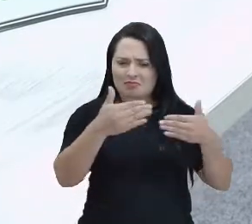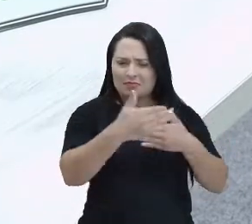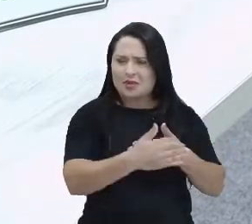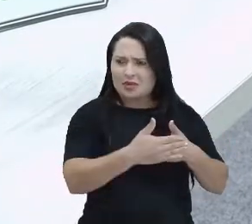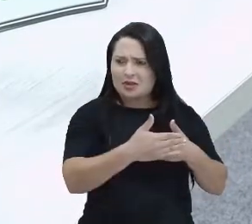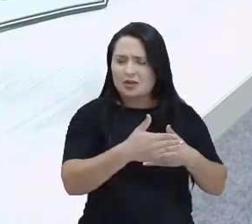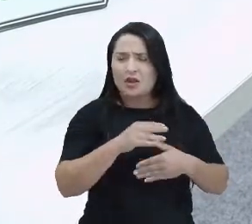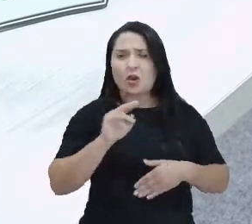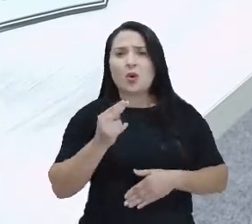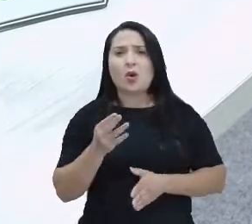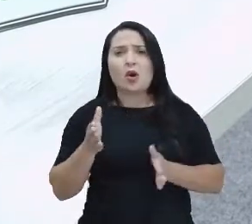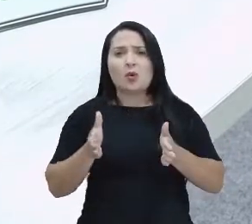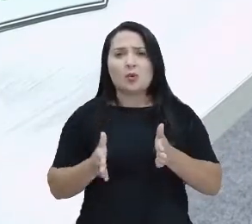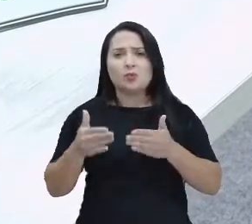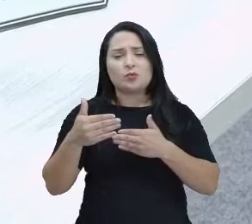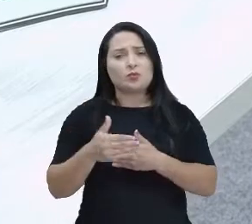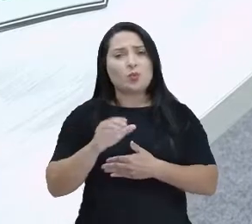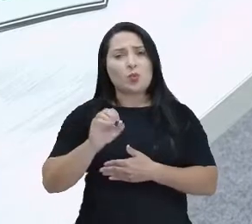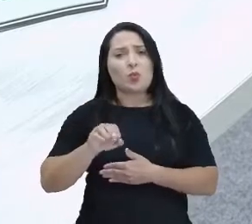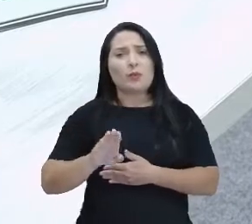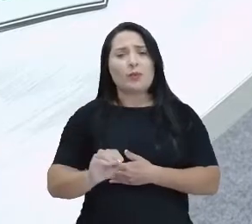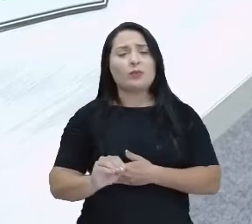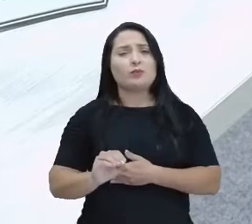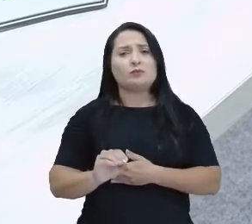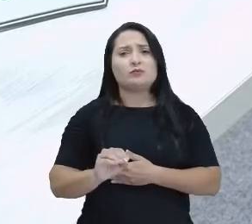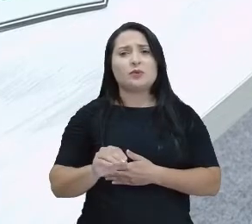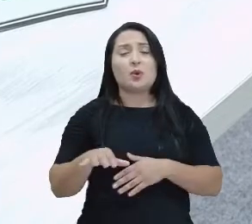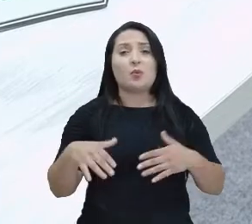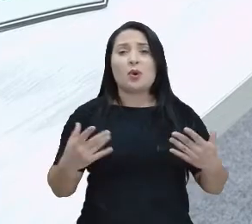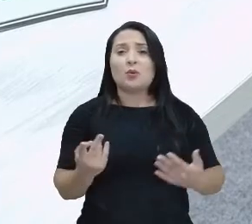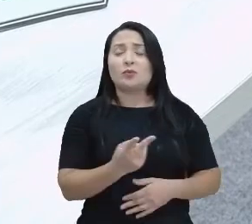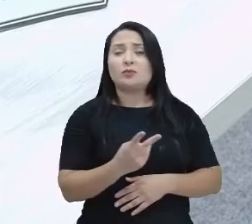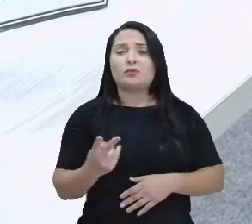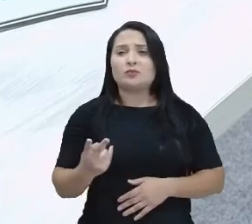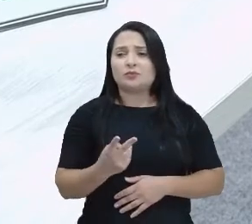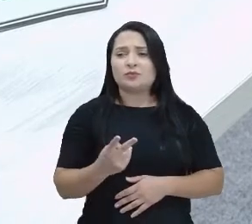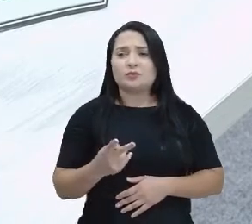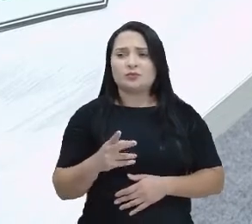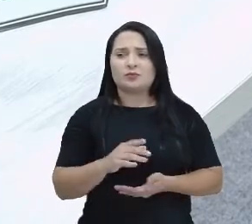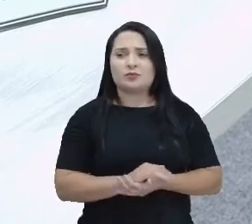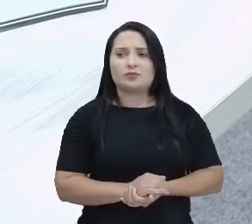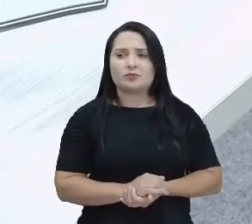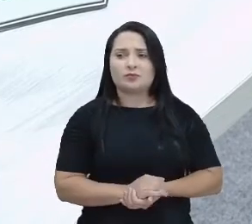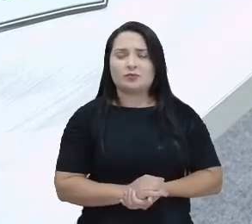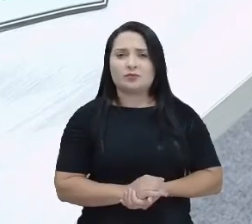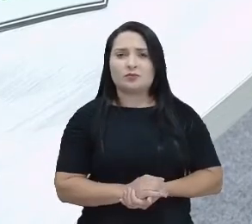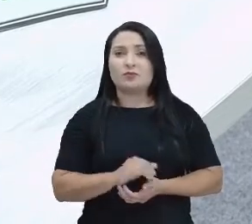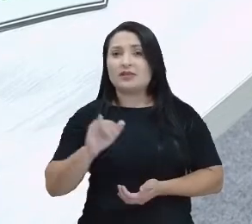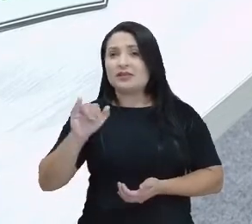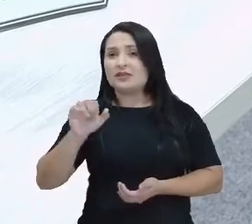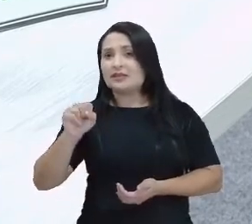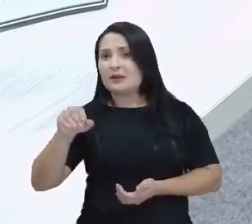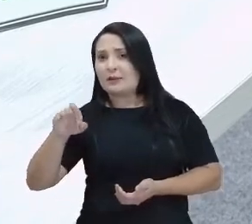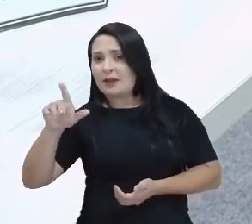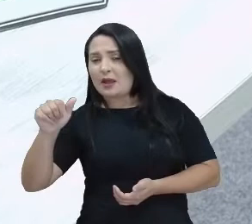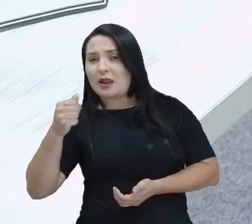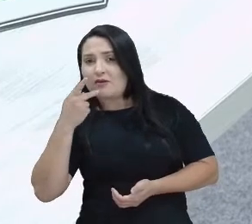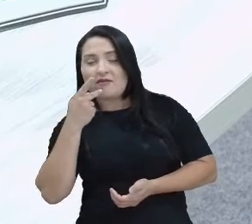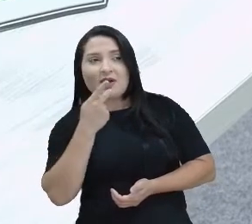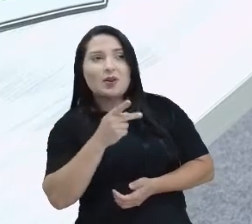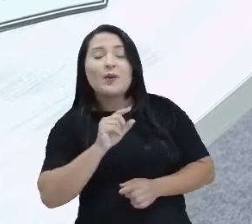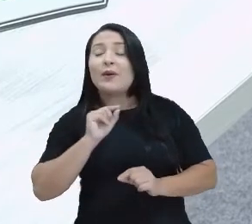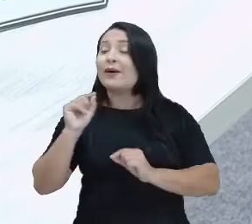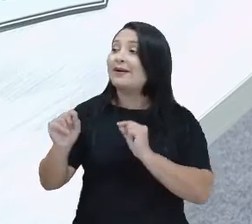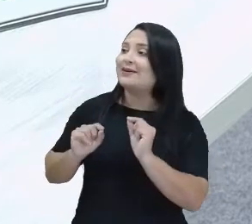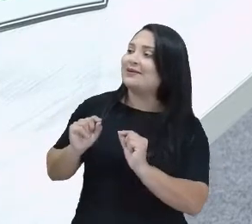ou eles vão lembrar o cubo? Qual desses dois? Eles têm... Isabela falou. Isabela falou? Falou. Conta